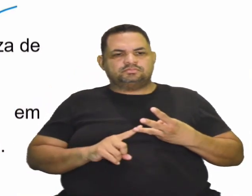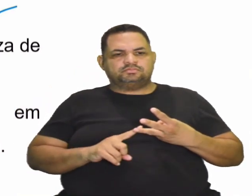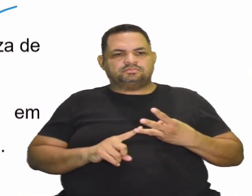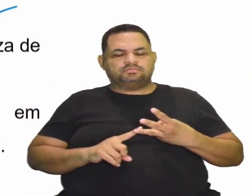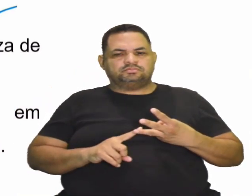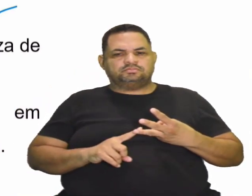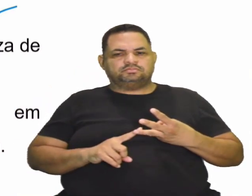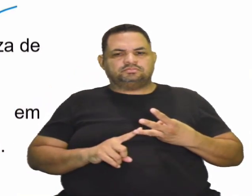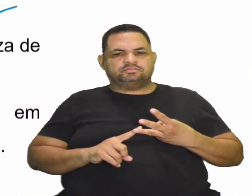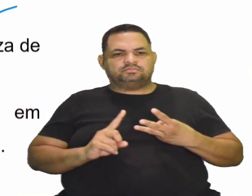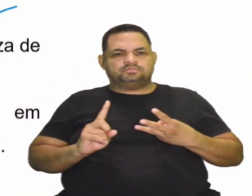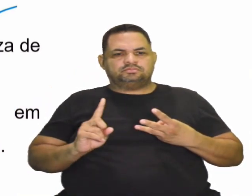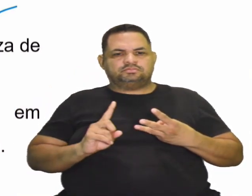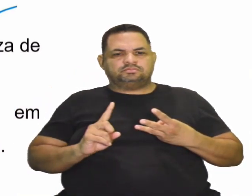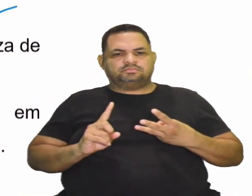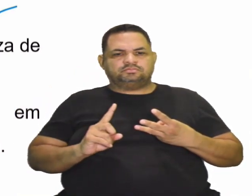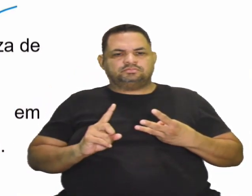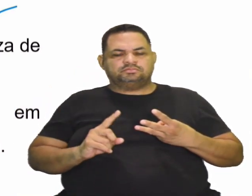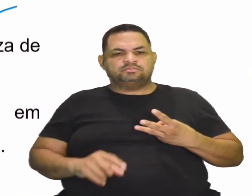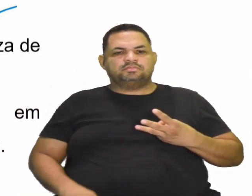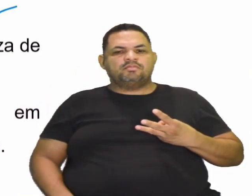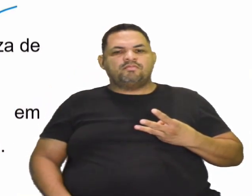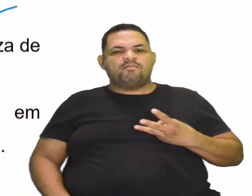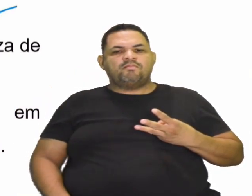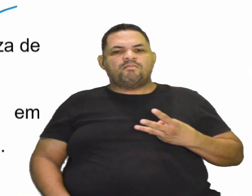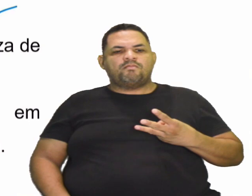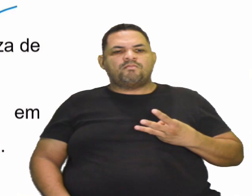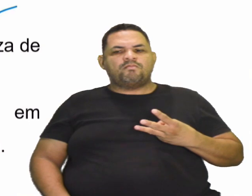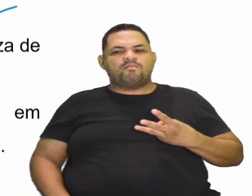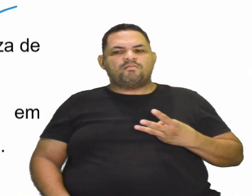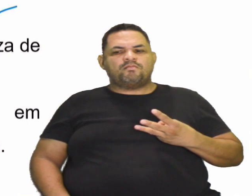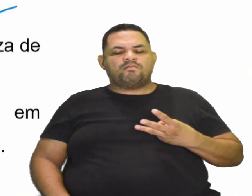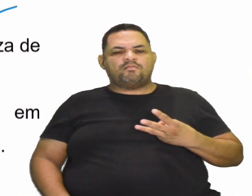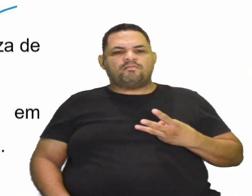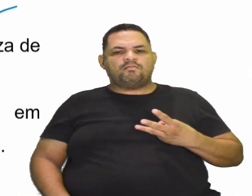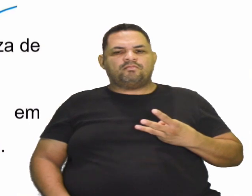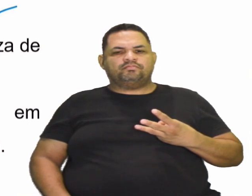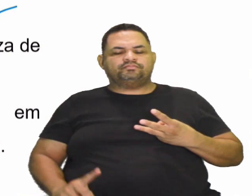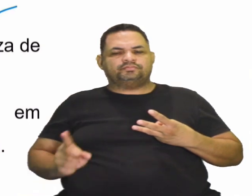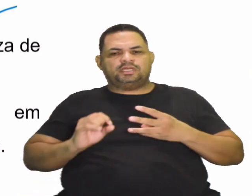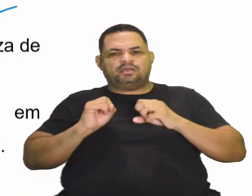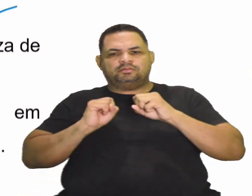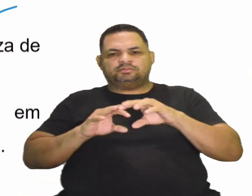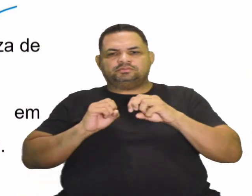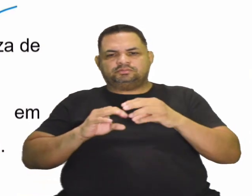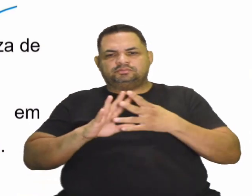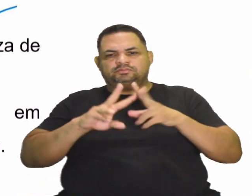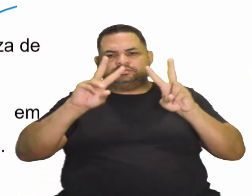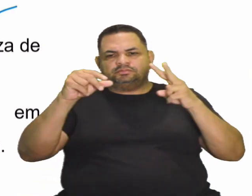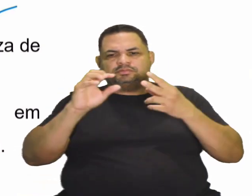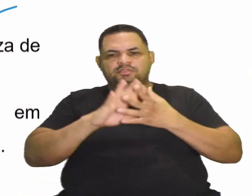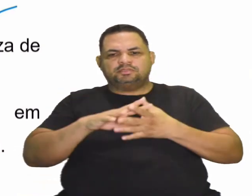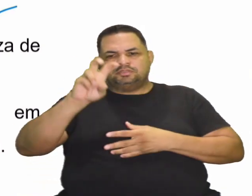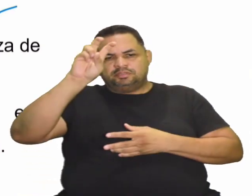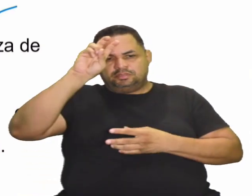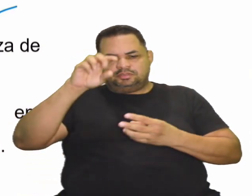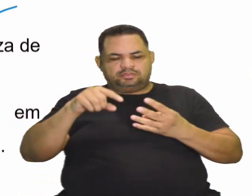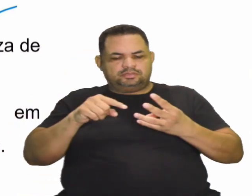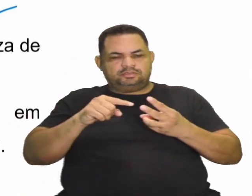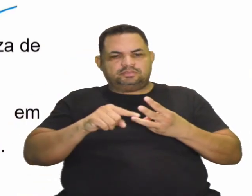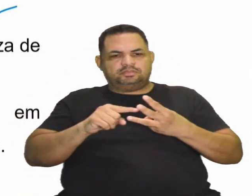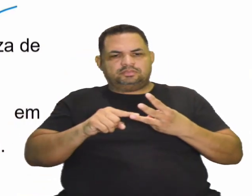não buscou, então, não abordavam temas aí da cultura egípcia. Temas